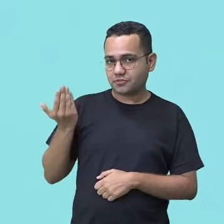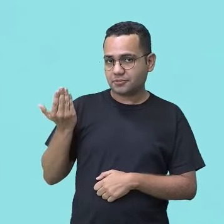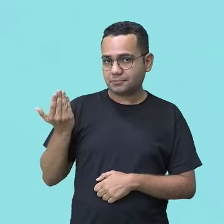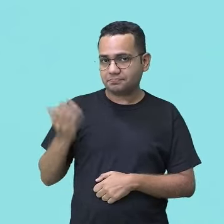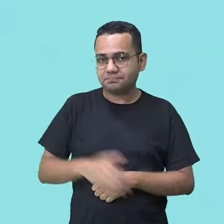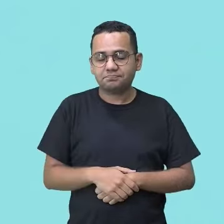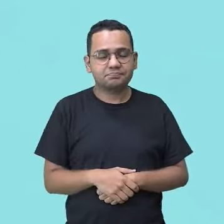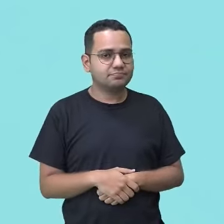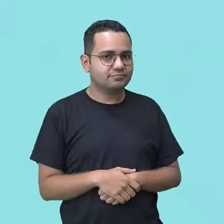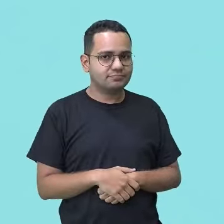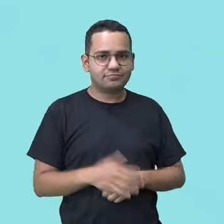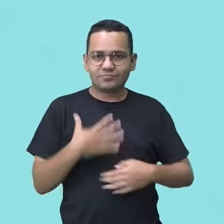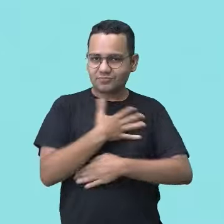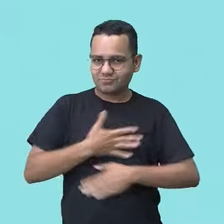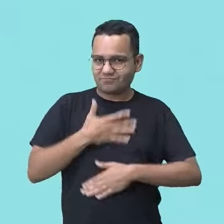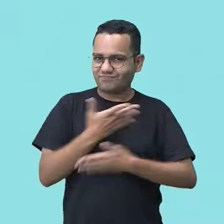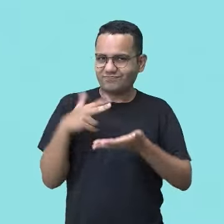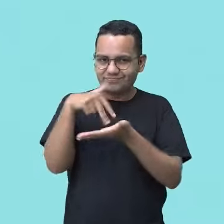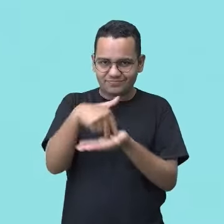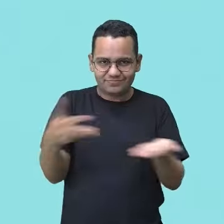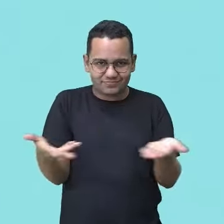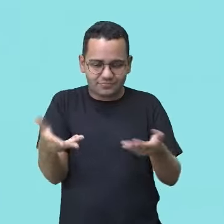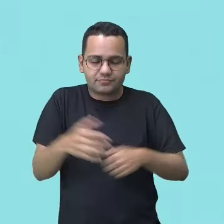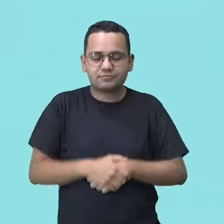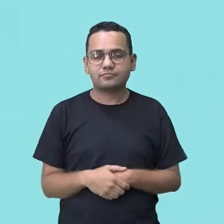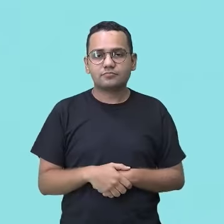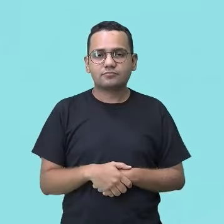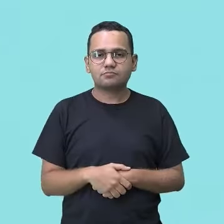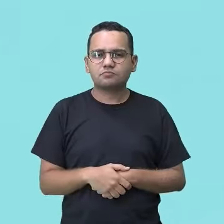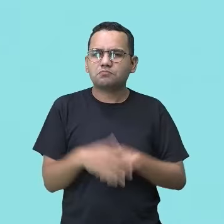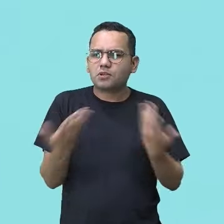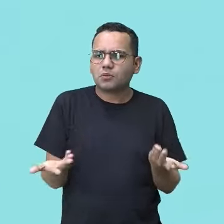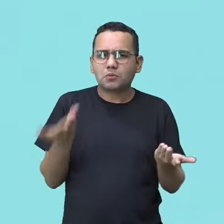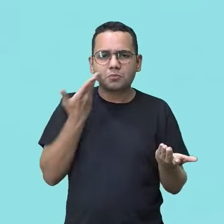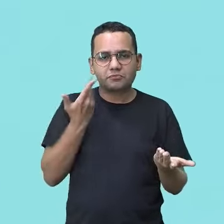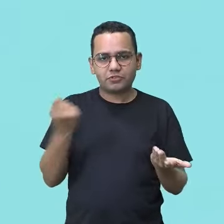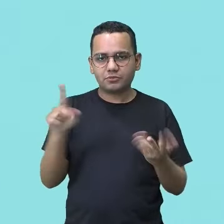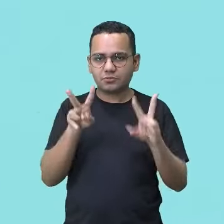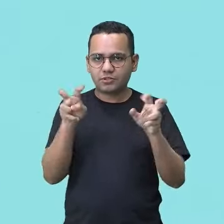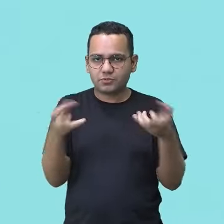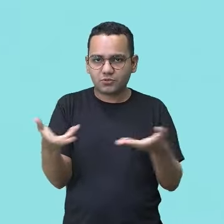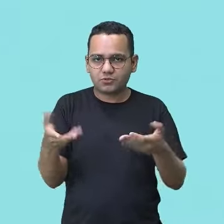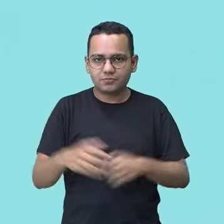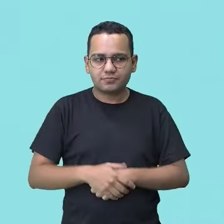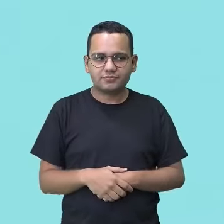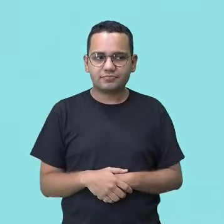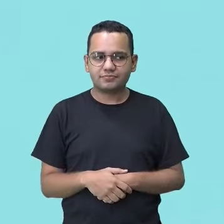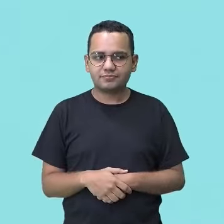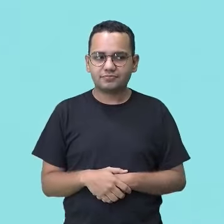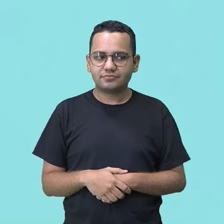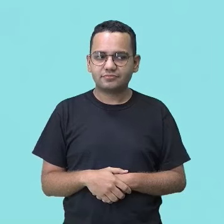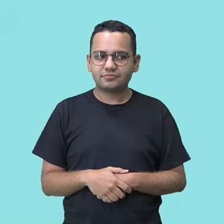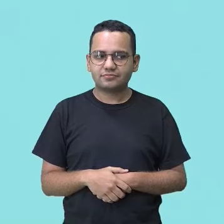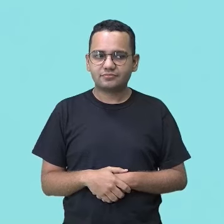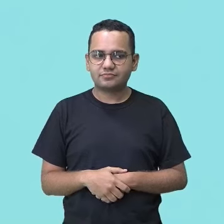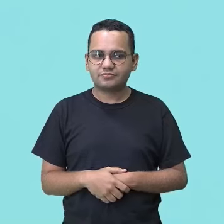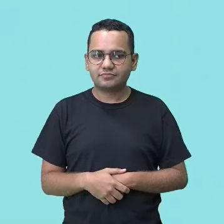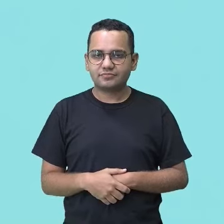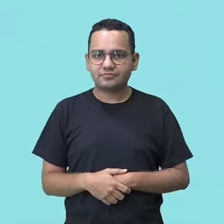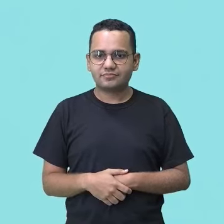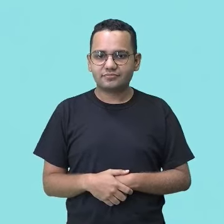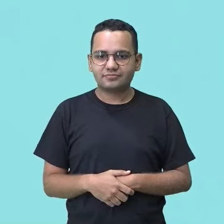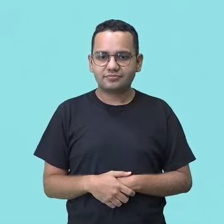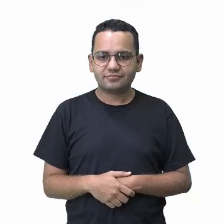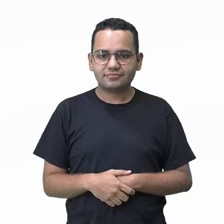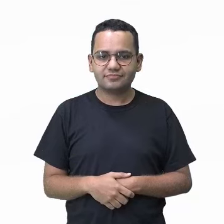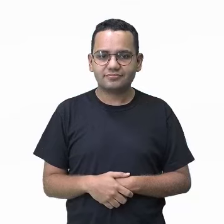portuguesa e é um prazer tê-los aqui professora Afinal o que nós vamos estudar Nesta aula então eu quero que vocês vejam como comigo o objeto